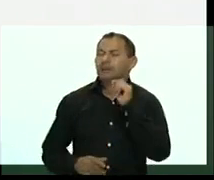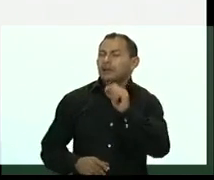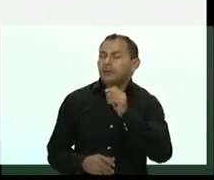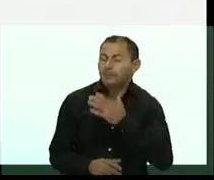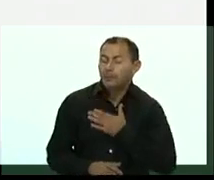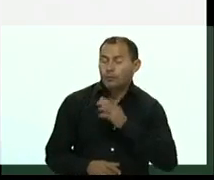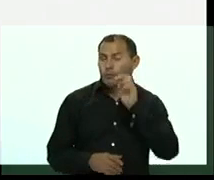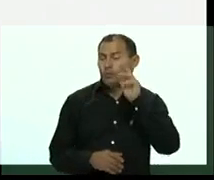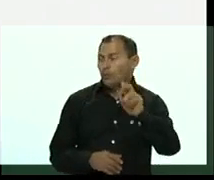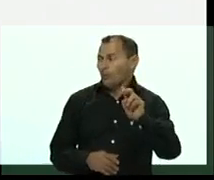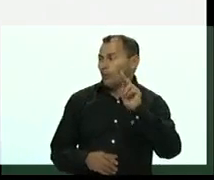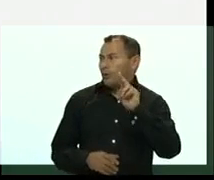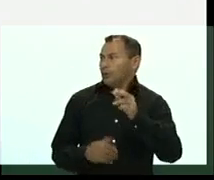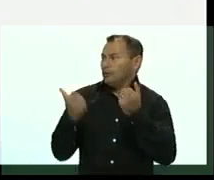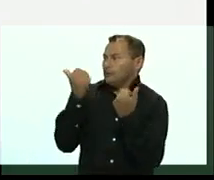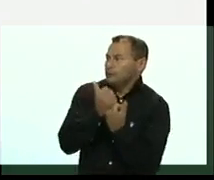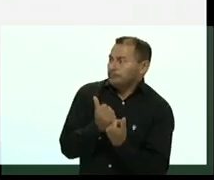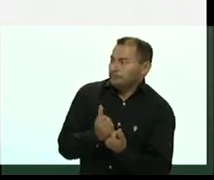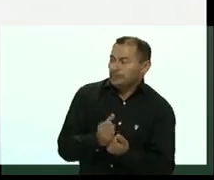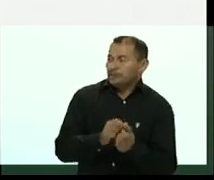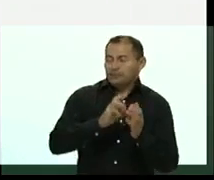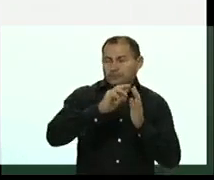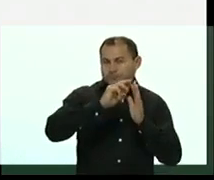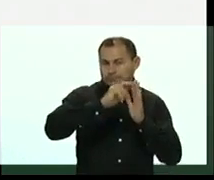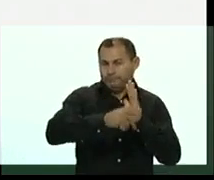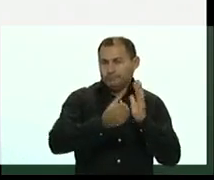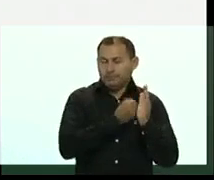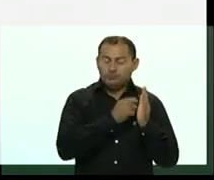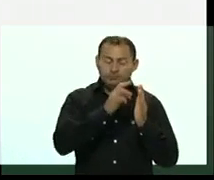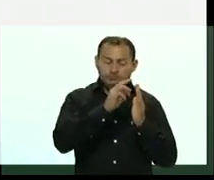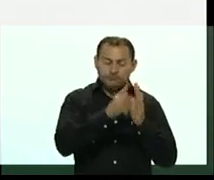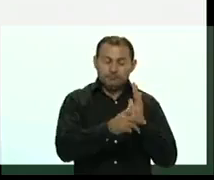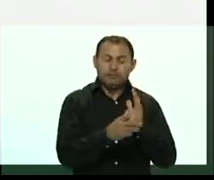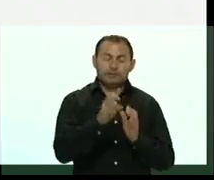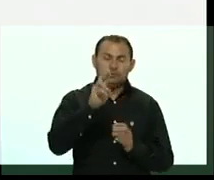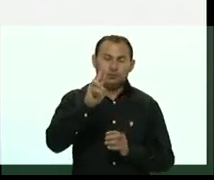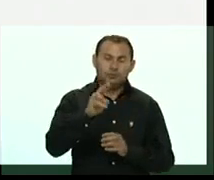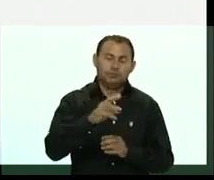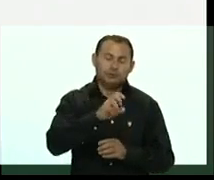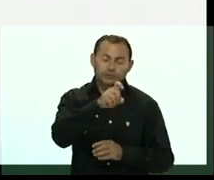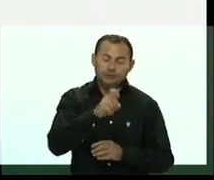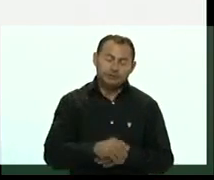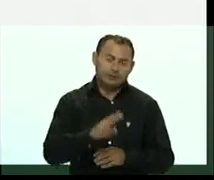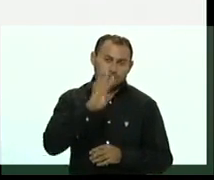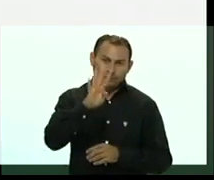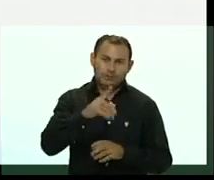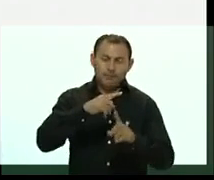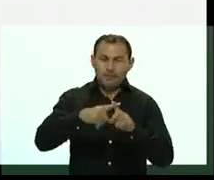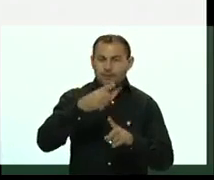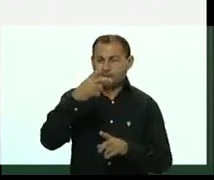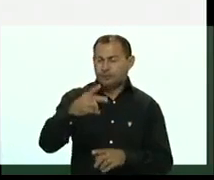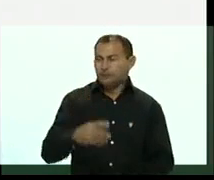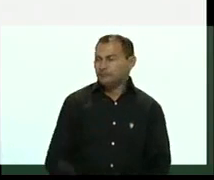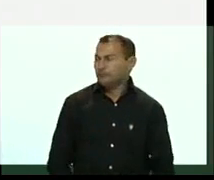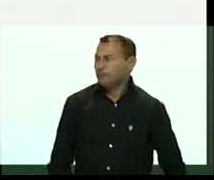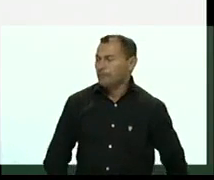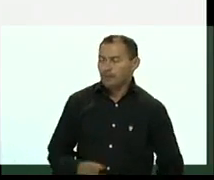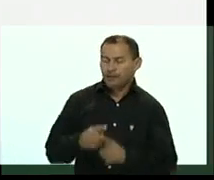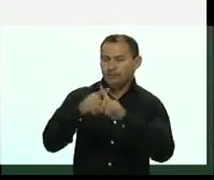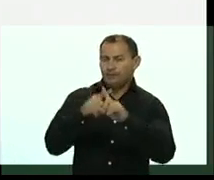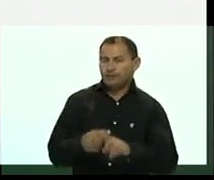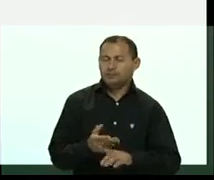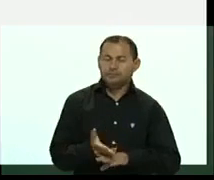meu u? Vamos fazer a substituição dessa variável. O meu u é x ao quadrado mais 2,